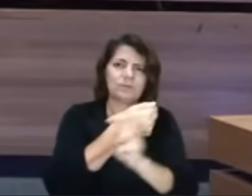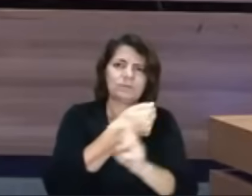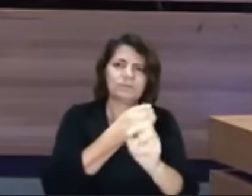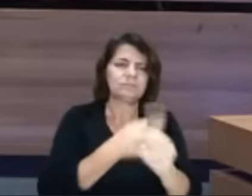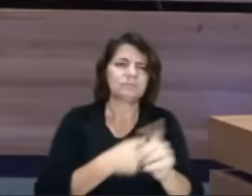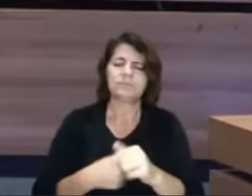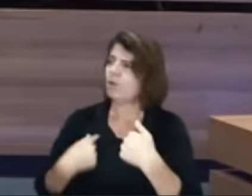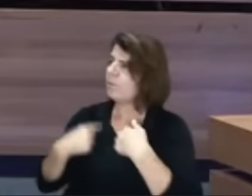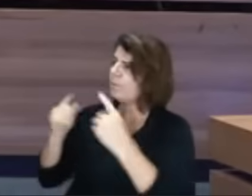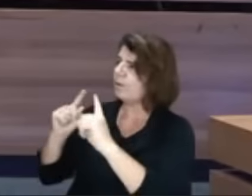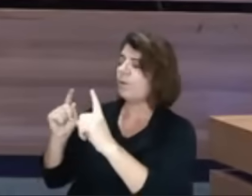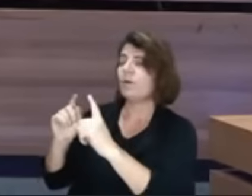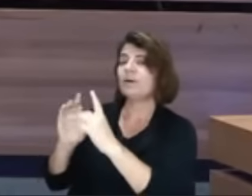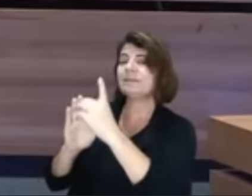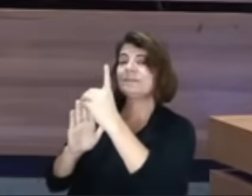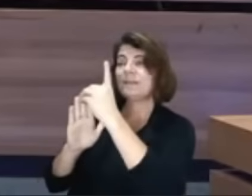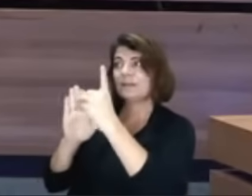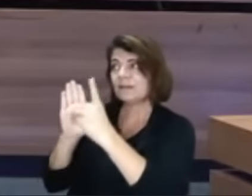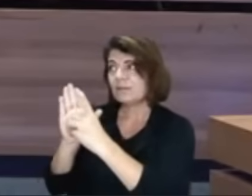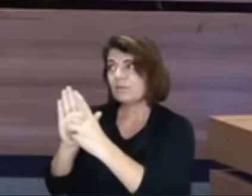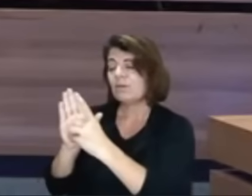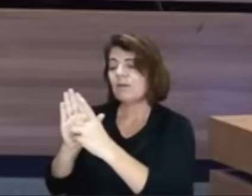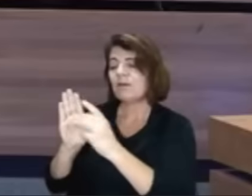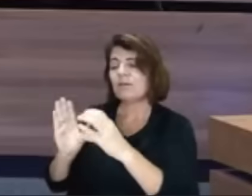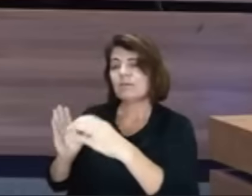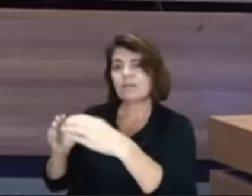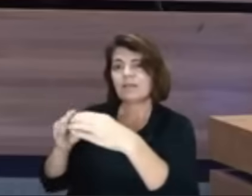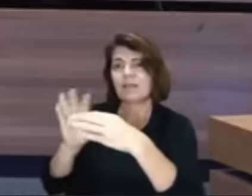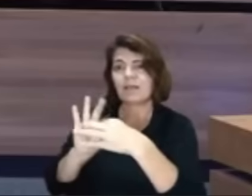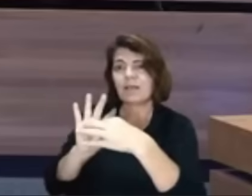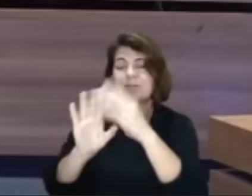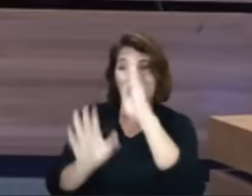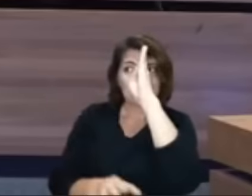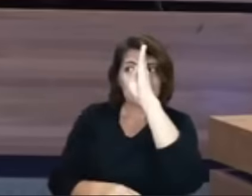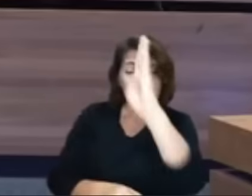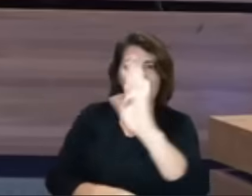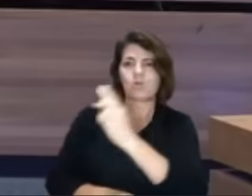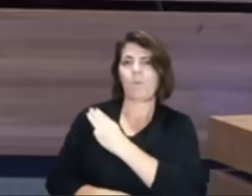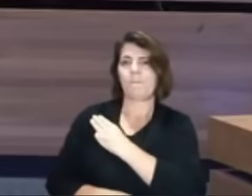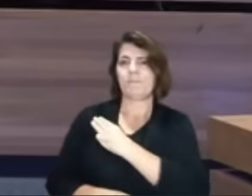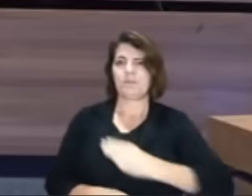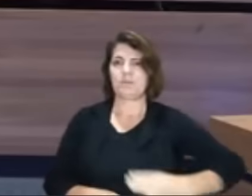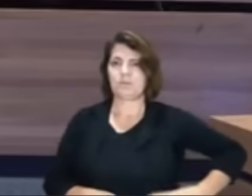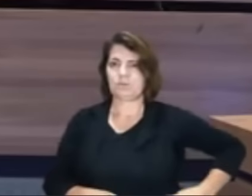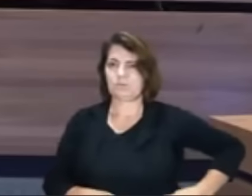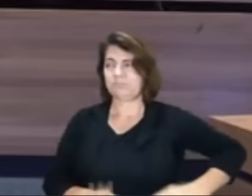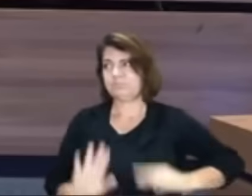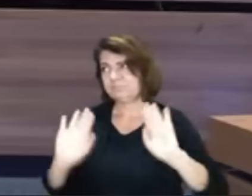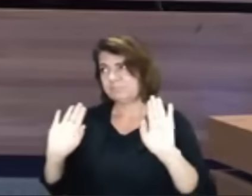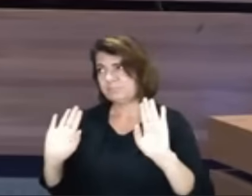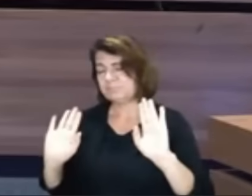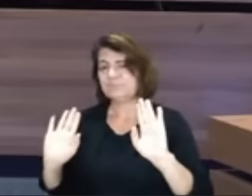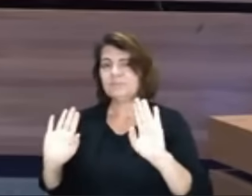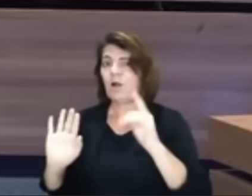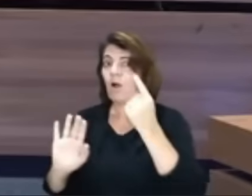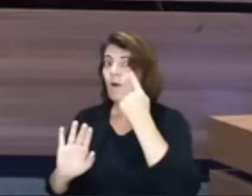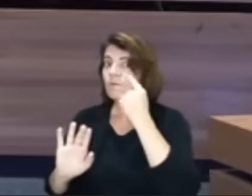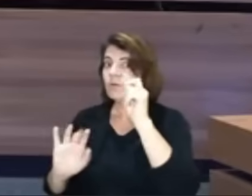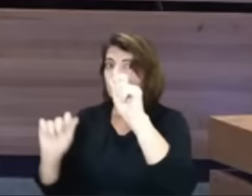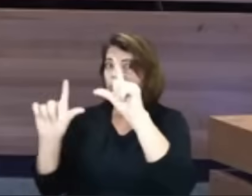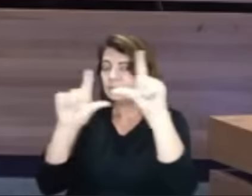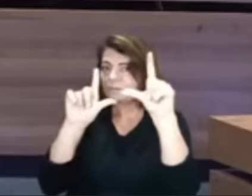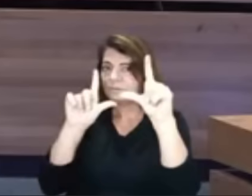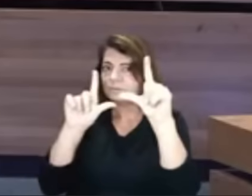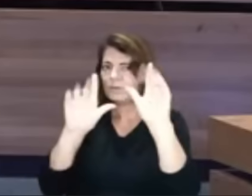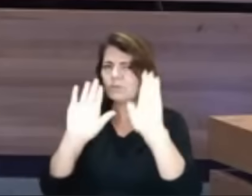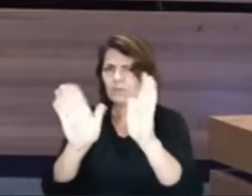decreto as secretarias elas são ligadas direto ao Ministro o organograma o senhor pode ver ali o senhor vai ver as linhas que descem isso daí então diferente por exemplo que